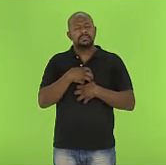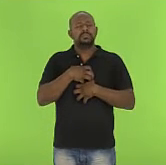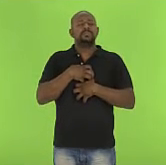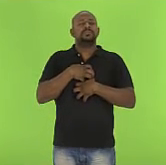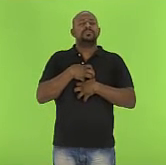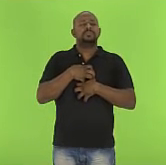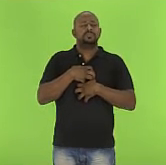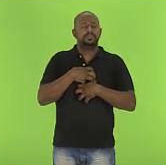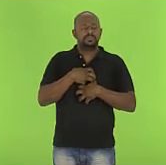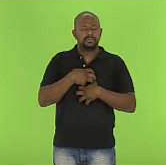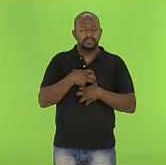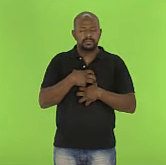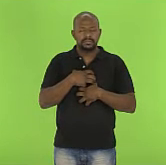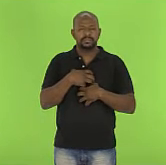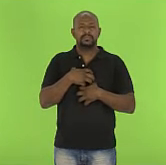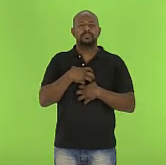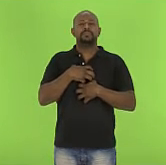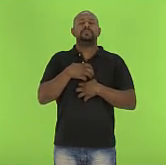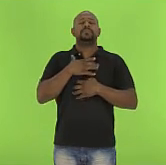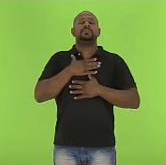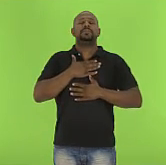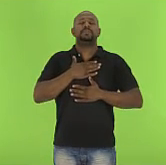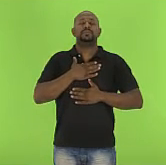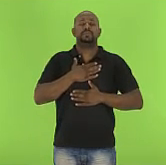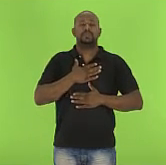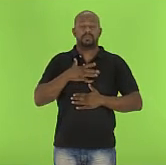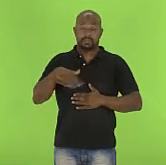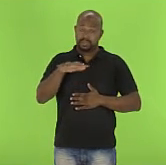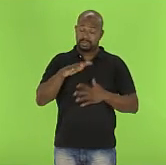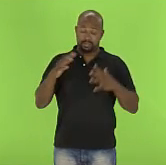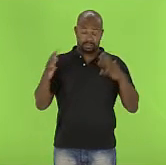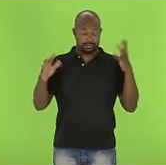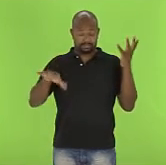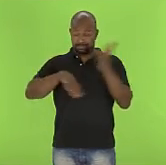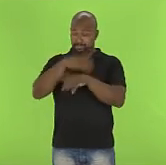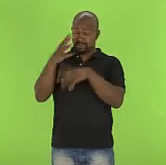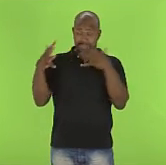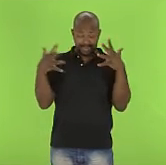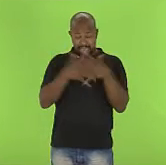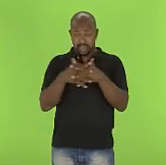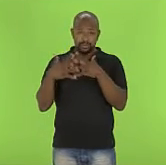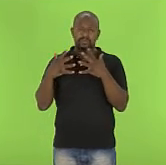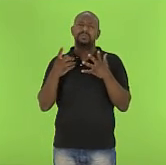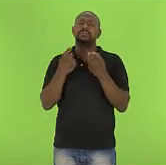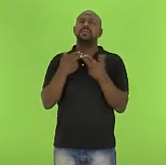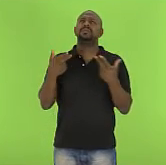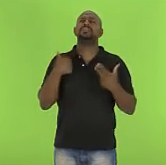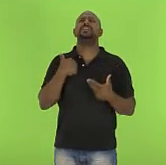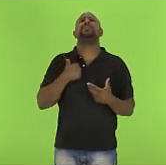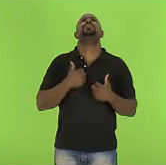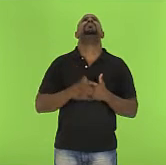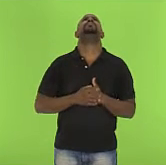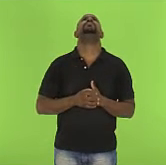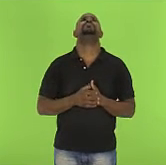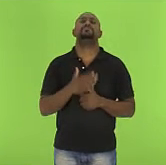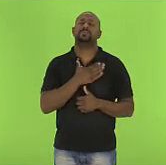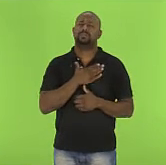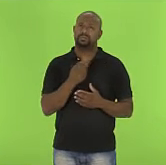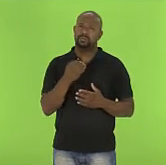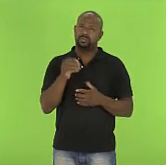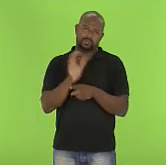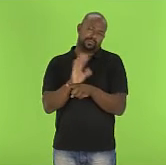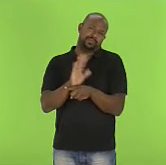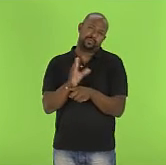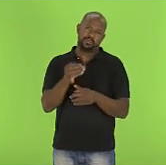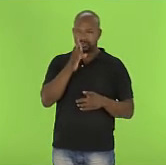um respiro, né? Com certeza. A gente quis trazer um respiro para esse caos, né? Uma coisa que eu